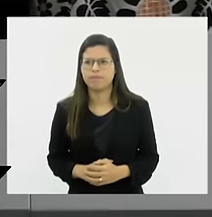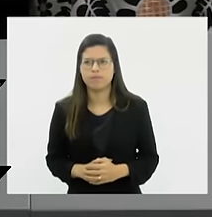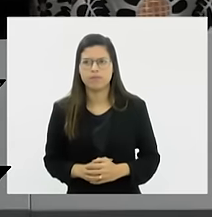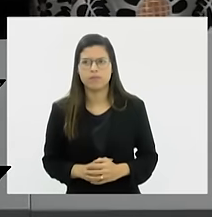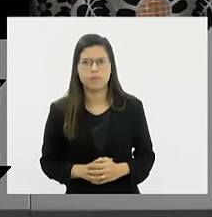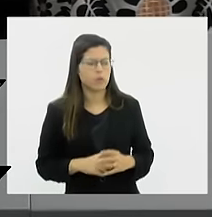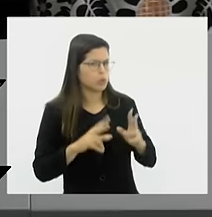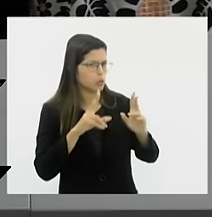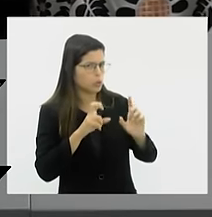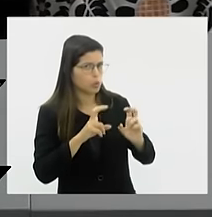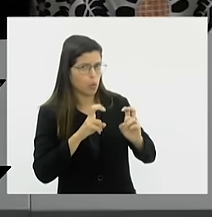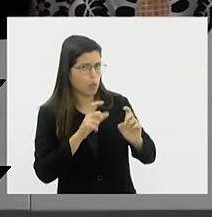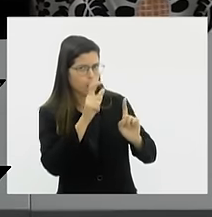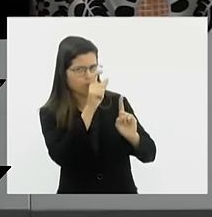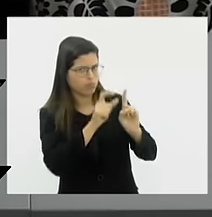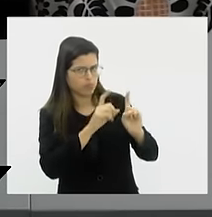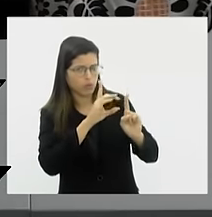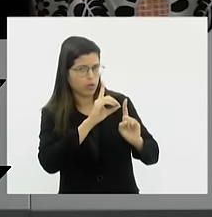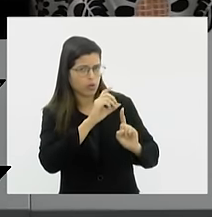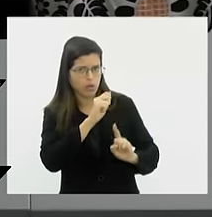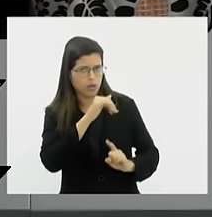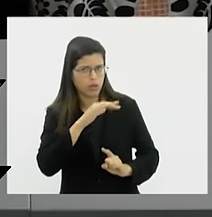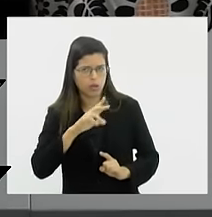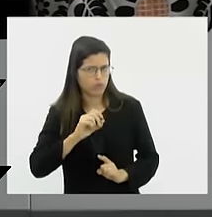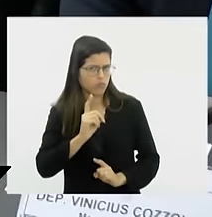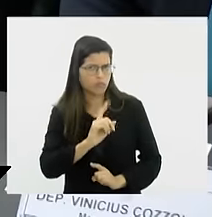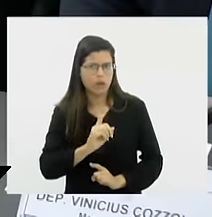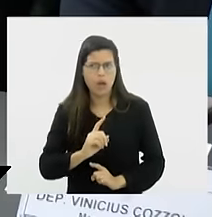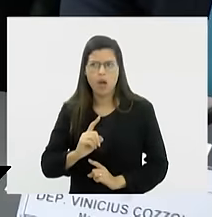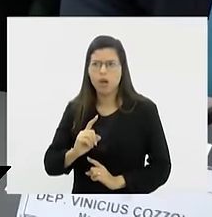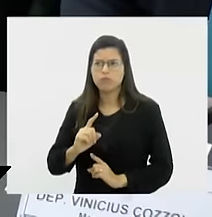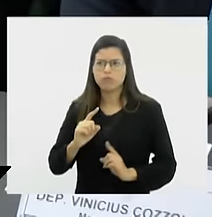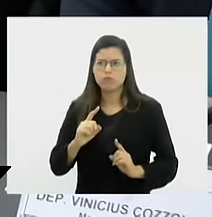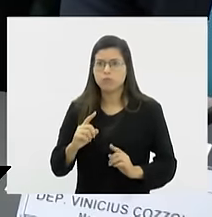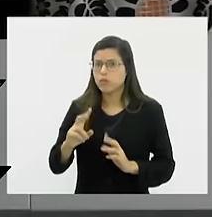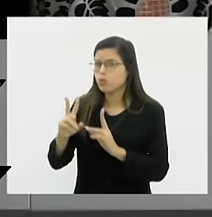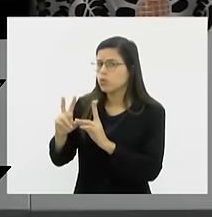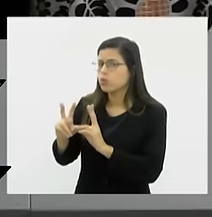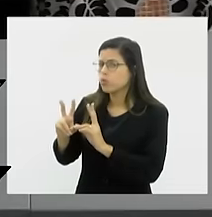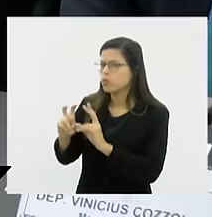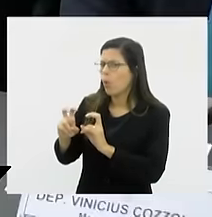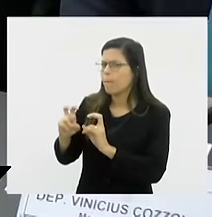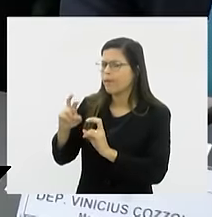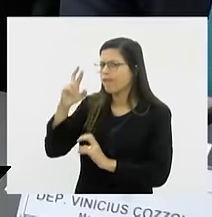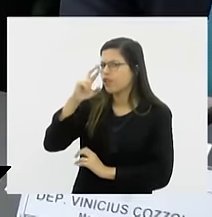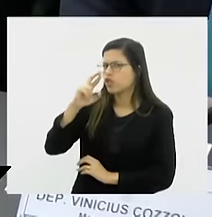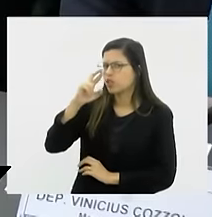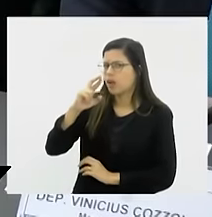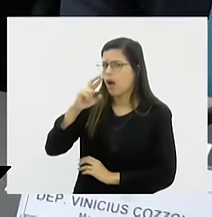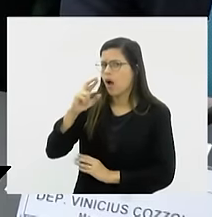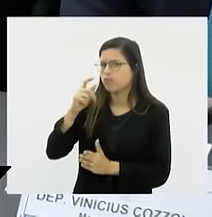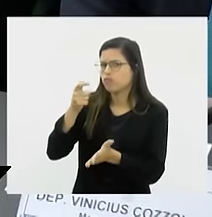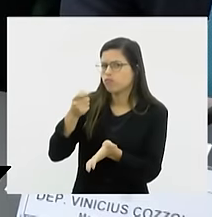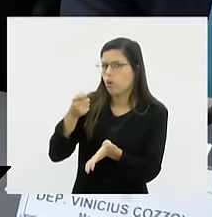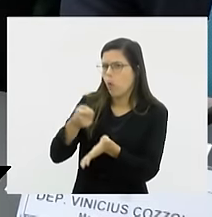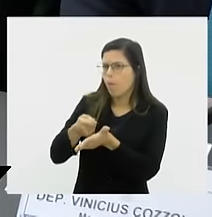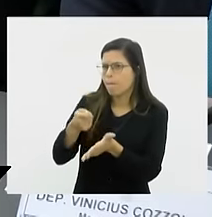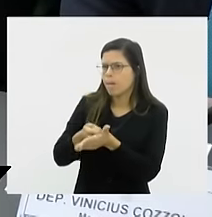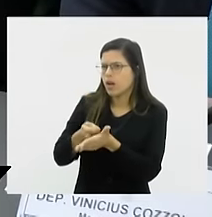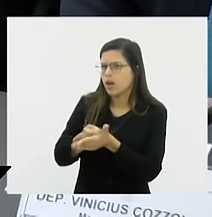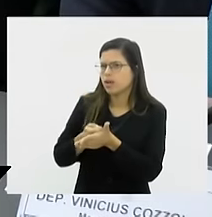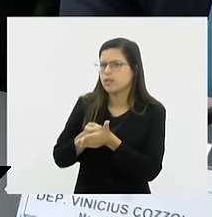Sobre o Danilo, não. Tem denúncia, mas não efetivamente. Sobre os fiscais? Dele. Sobre cobranças de pontos